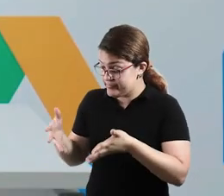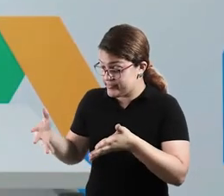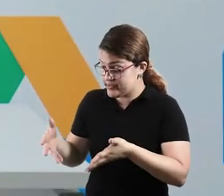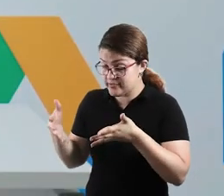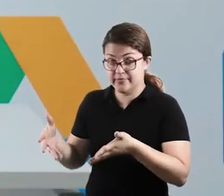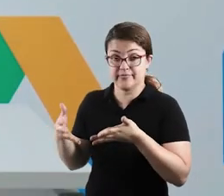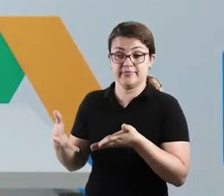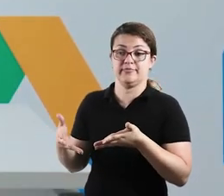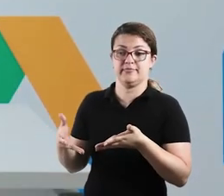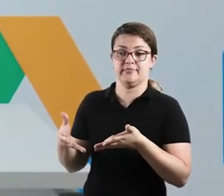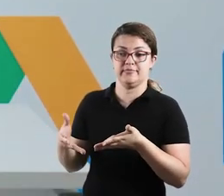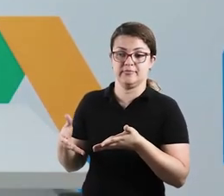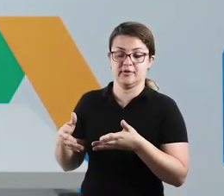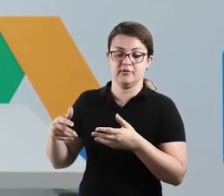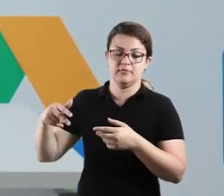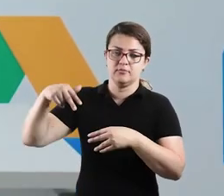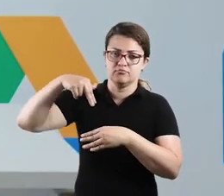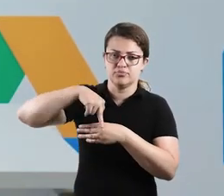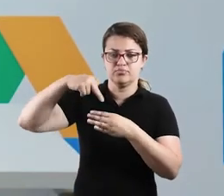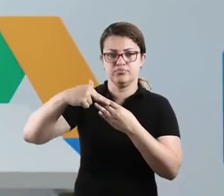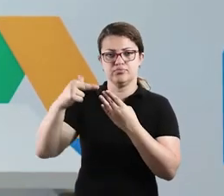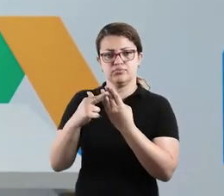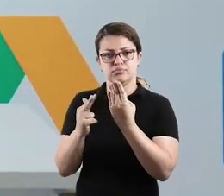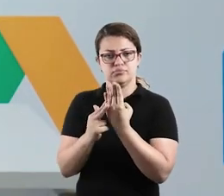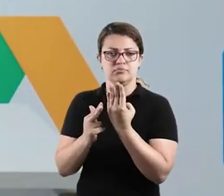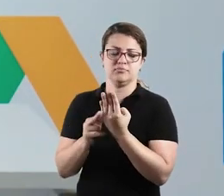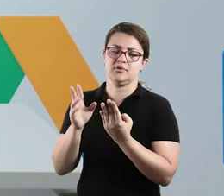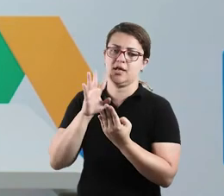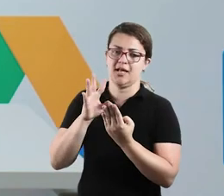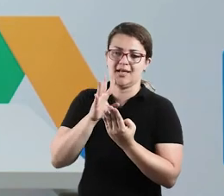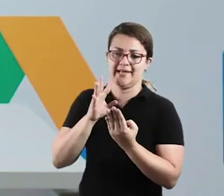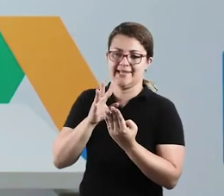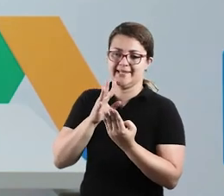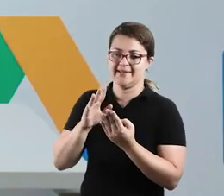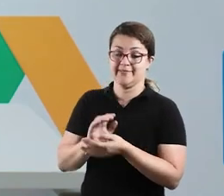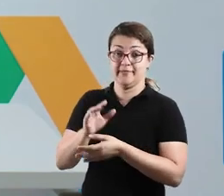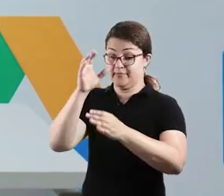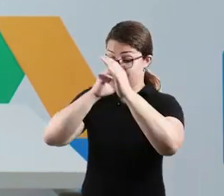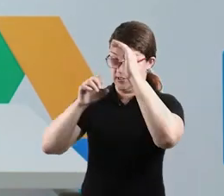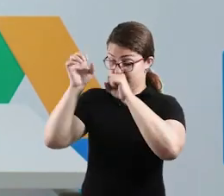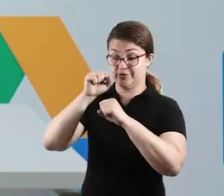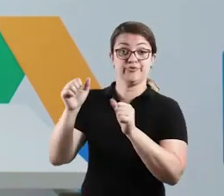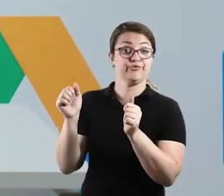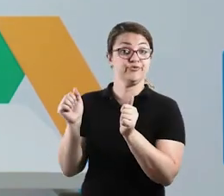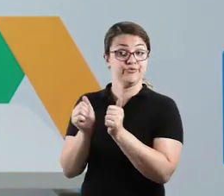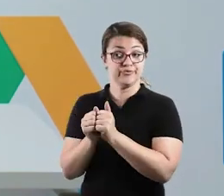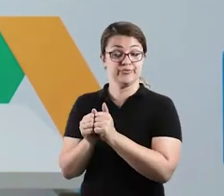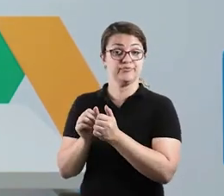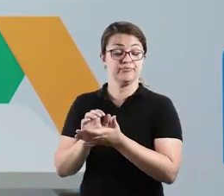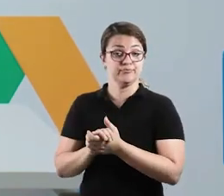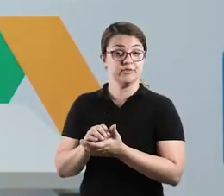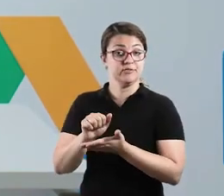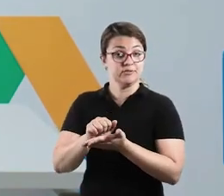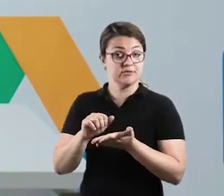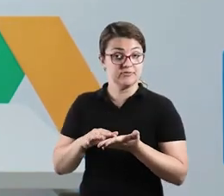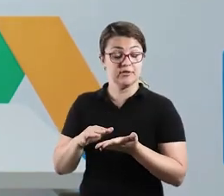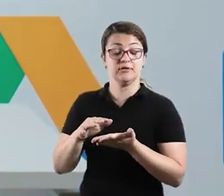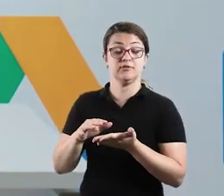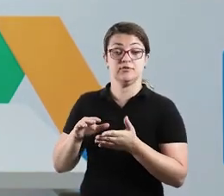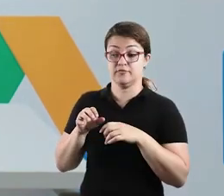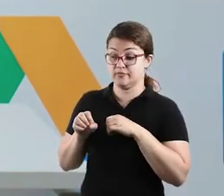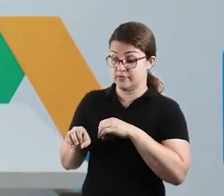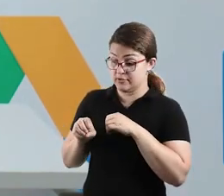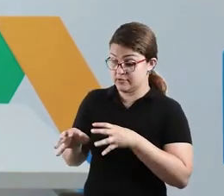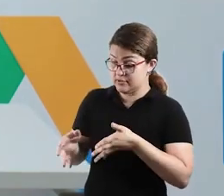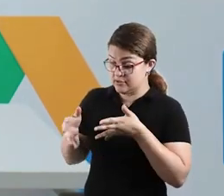incentivando, que ela vai fazendo os encaixes e vai ficar super divertido e ela vai aprendendo junto. E essa atividade vai explorar as